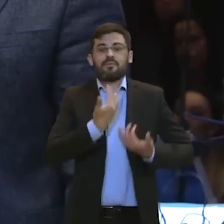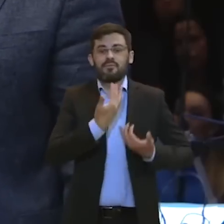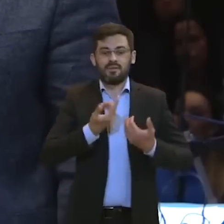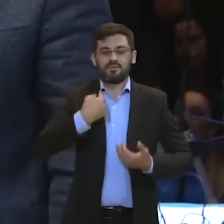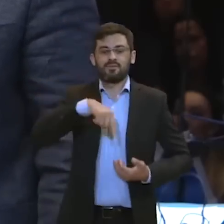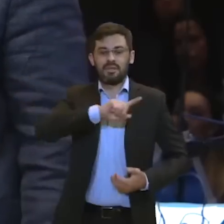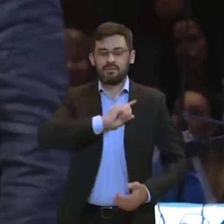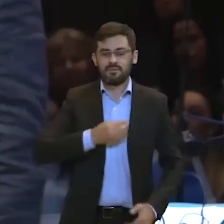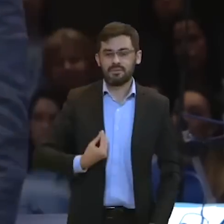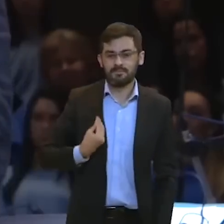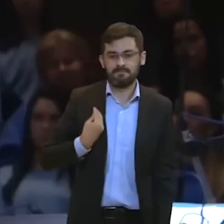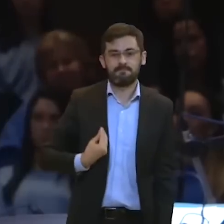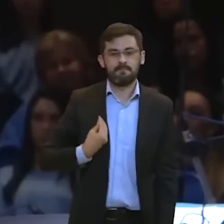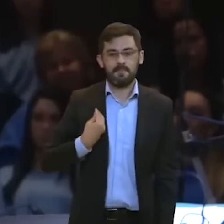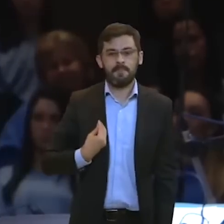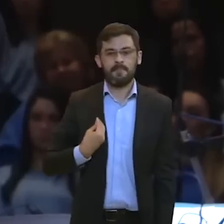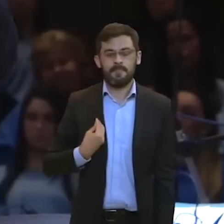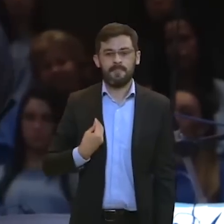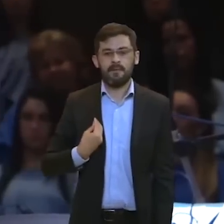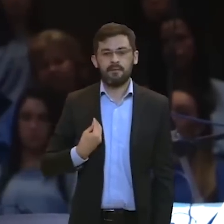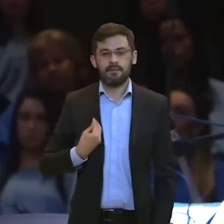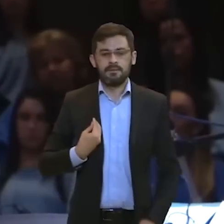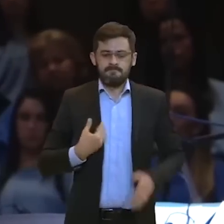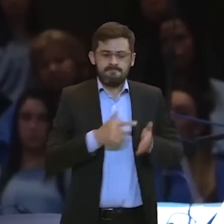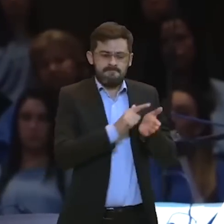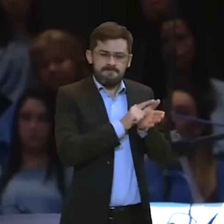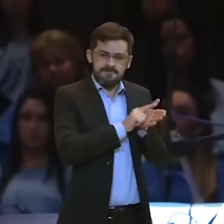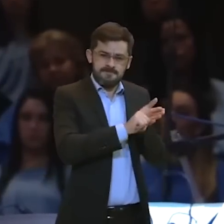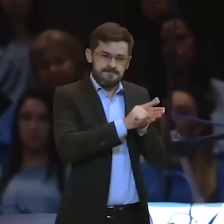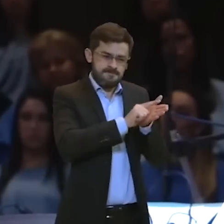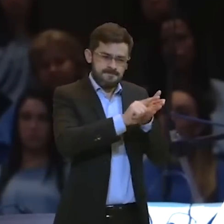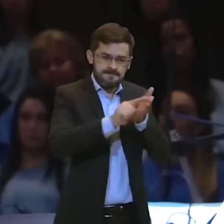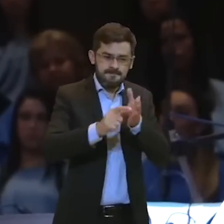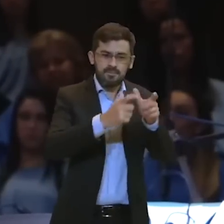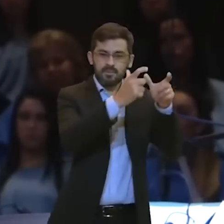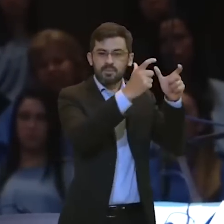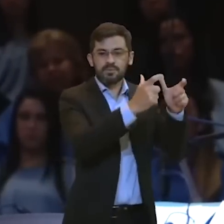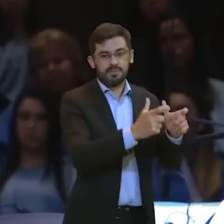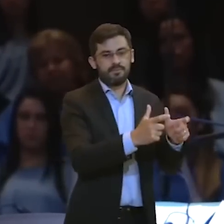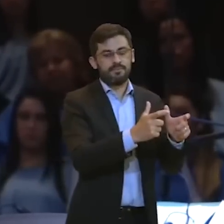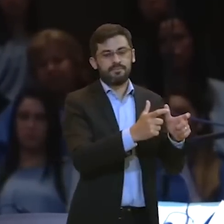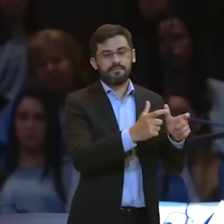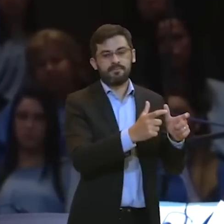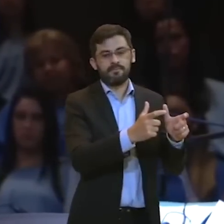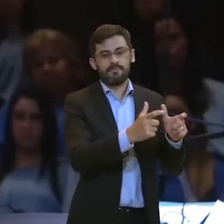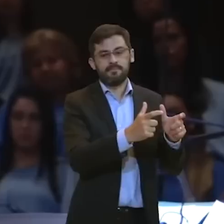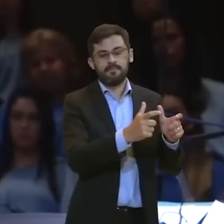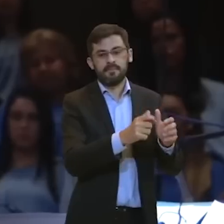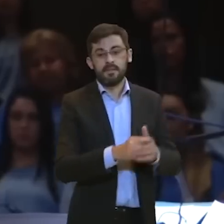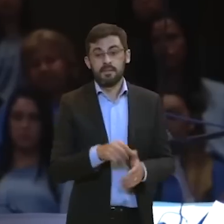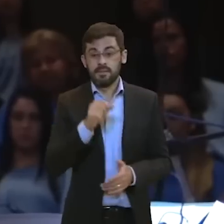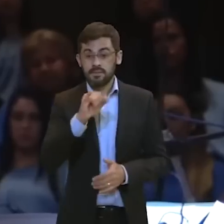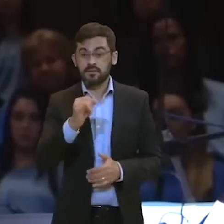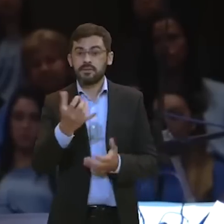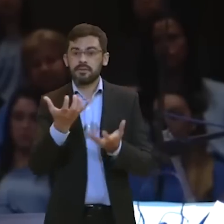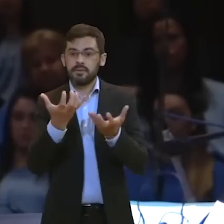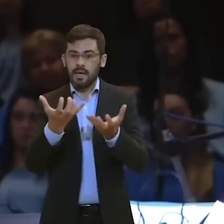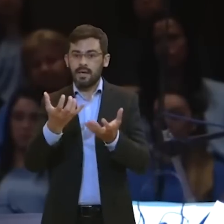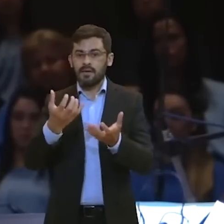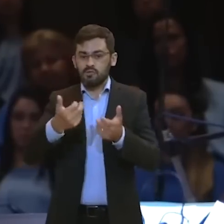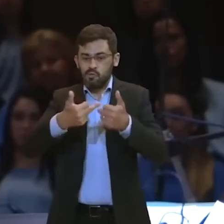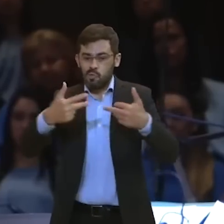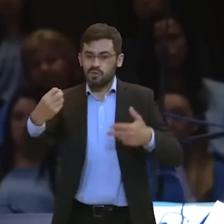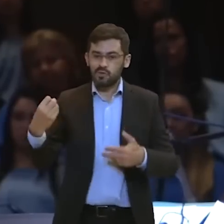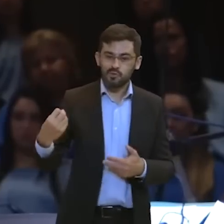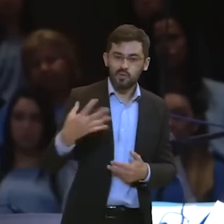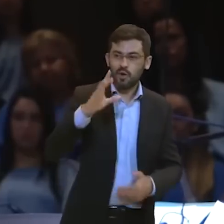gente. Eles purificam aquele lugar. Se você deseja algo novo de